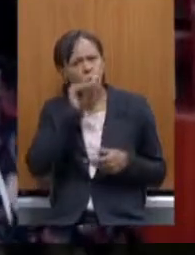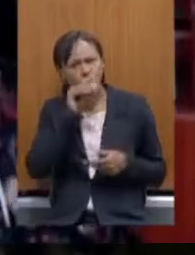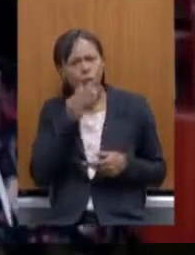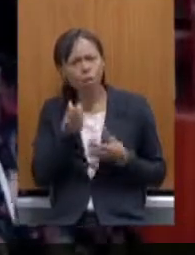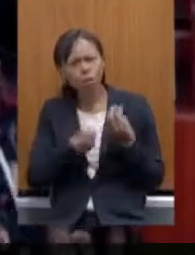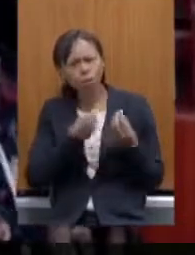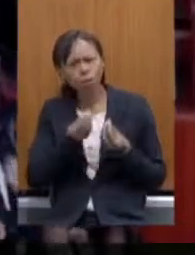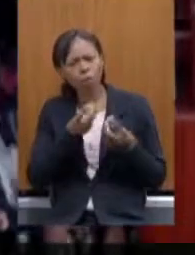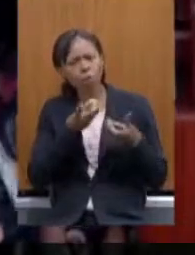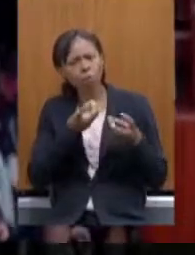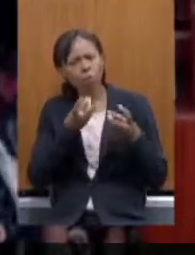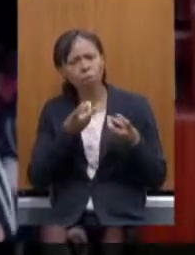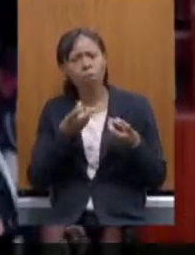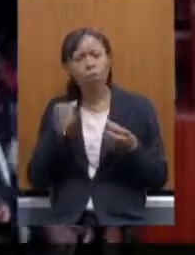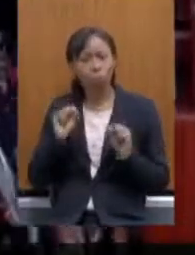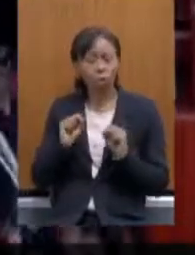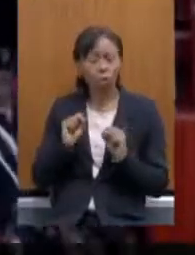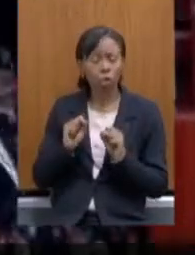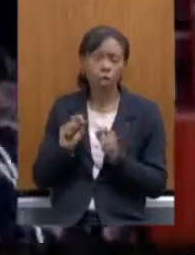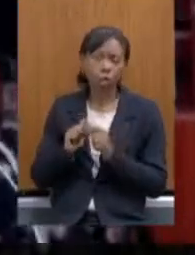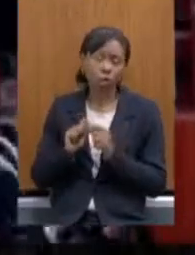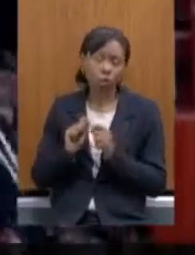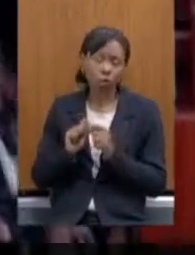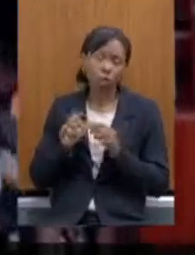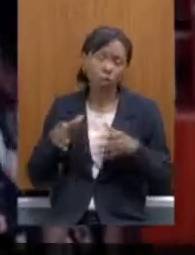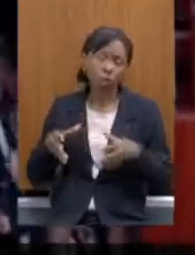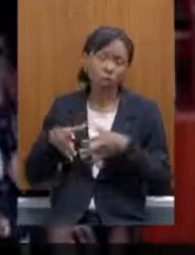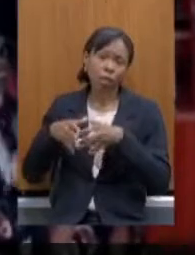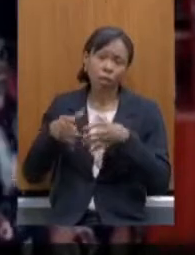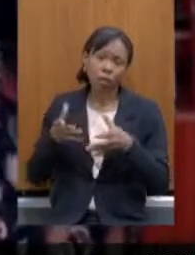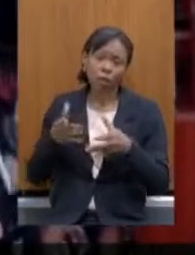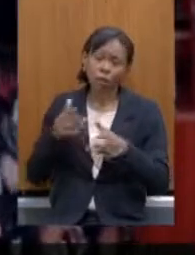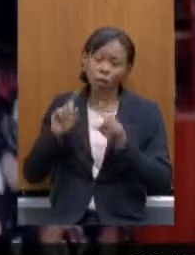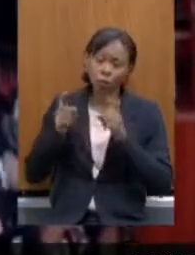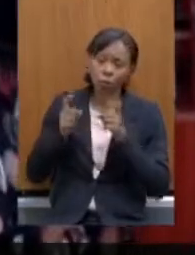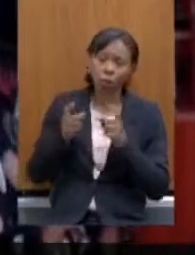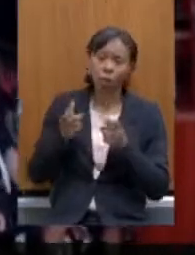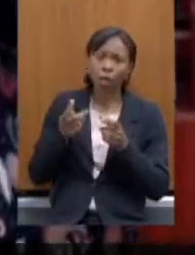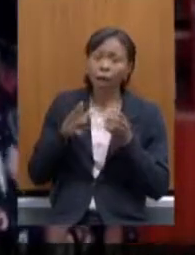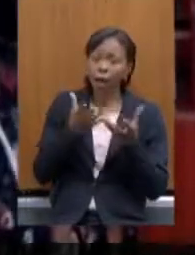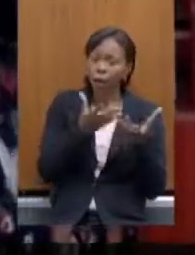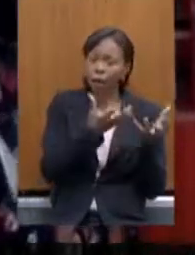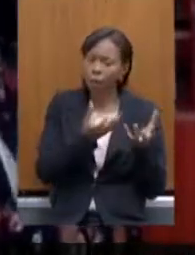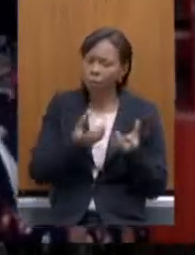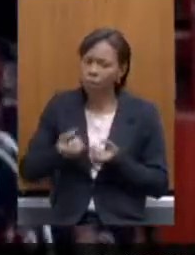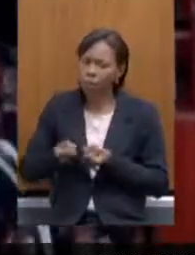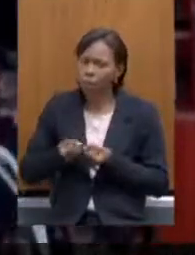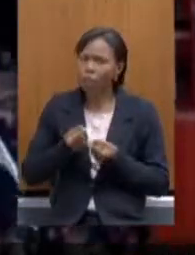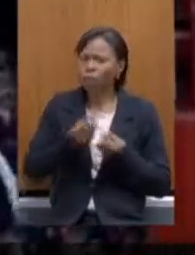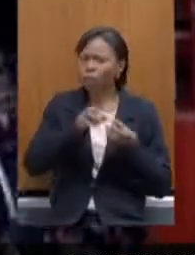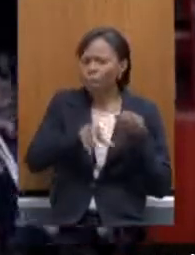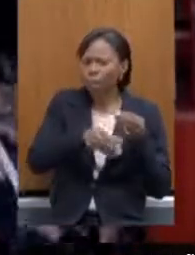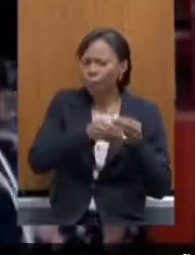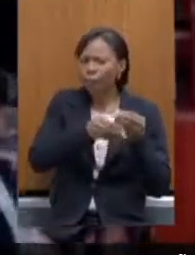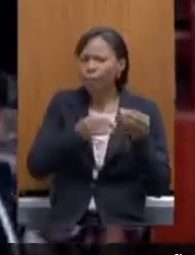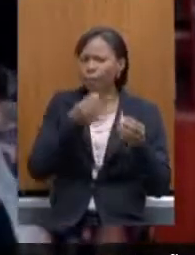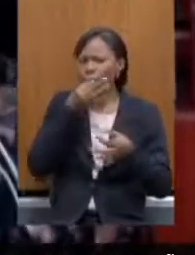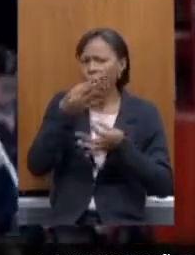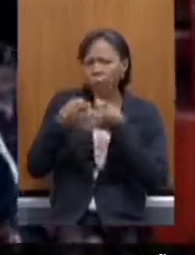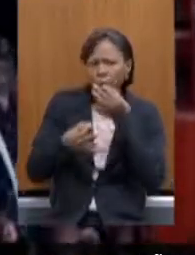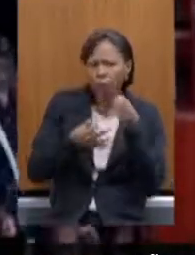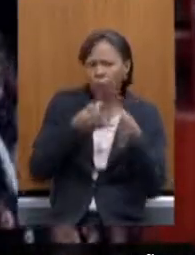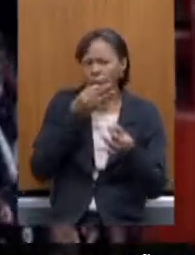subjetivo contemplando todas as emendas aprovadas todas as questões colocadas